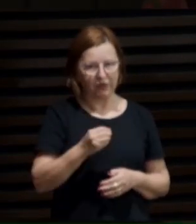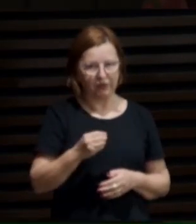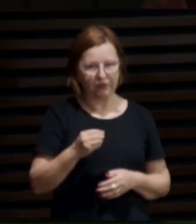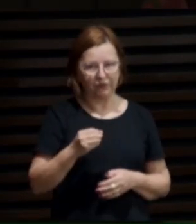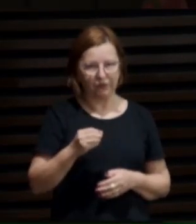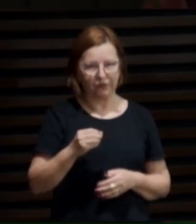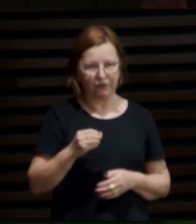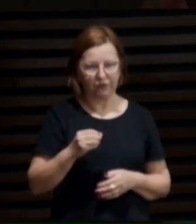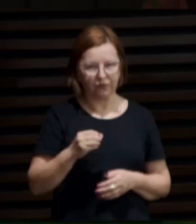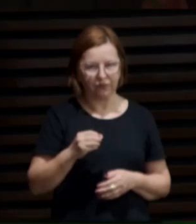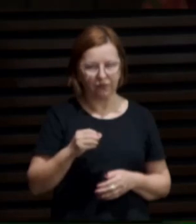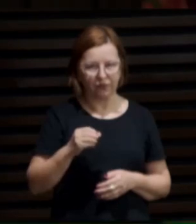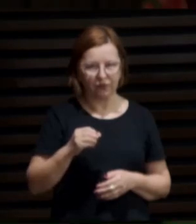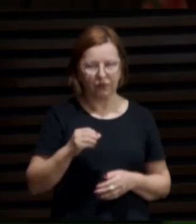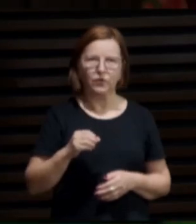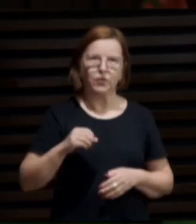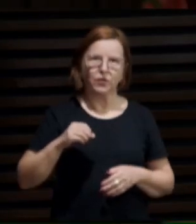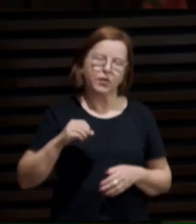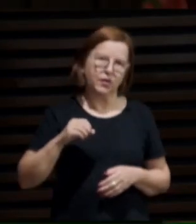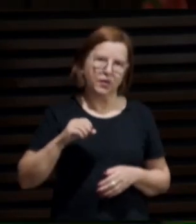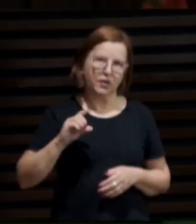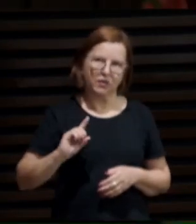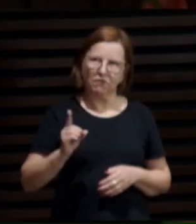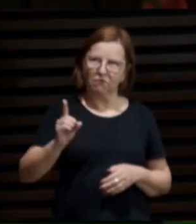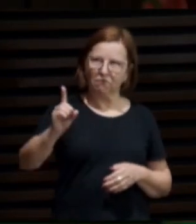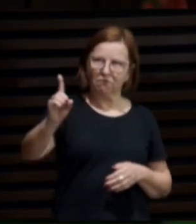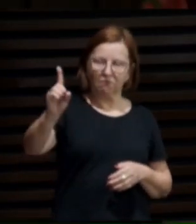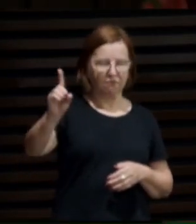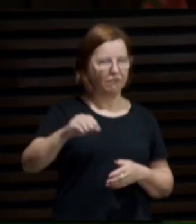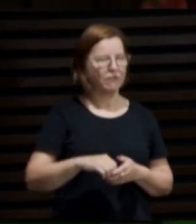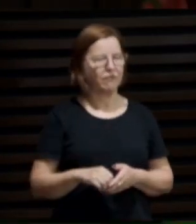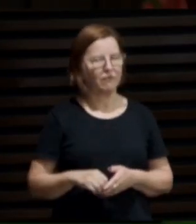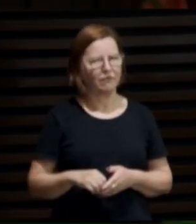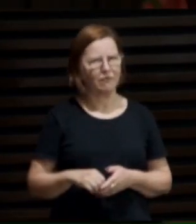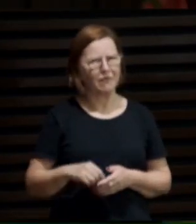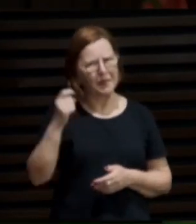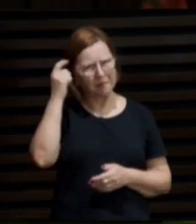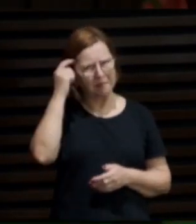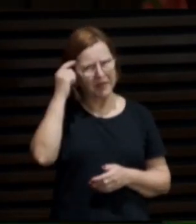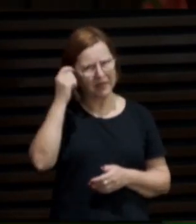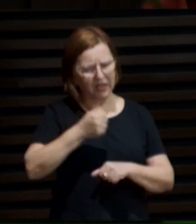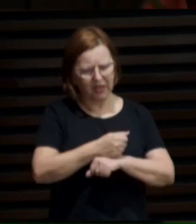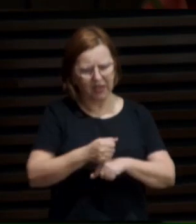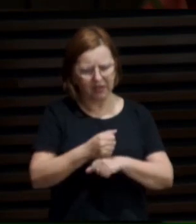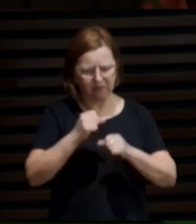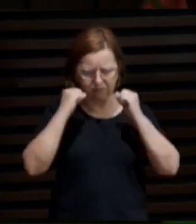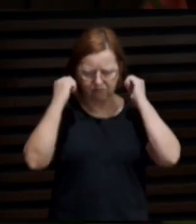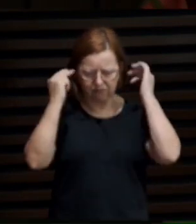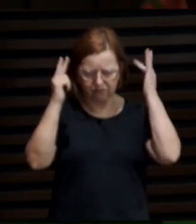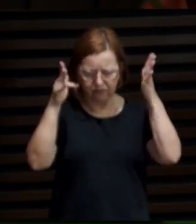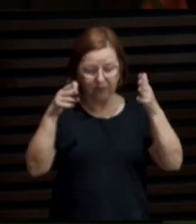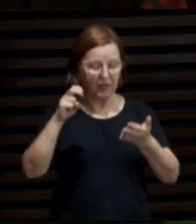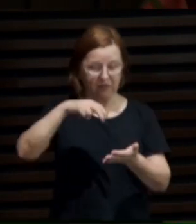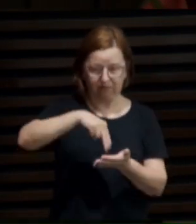que Deus lhe havia indicado. Você está imaginando essa cena? Abraão se levanta de madrugada, pega o jumento,